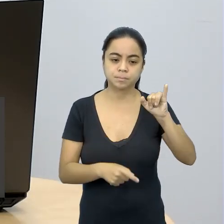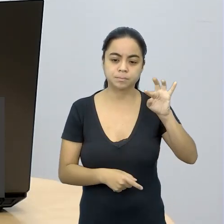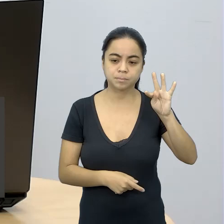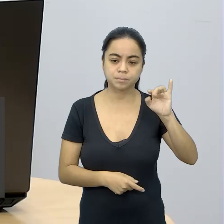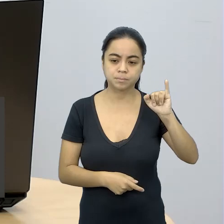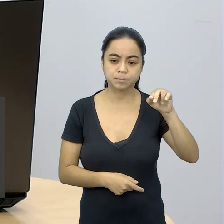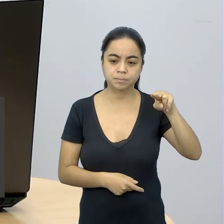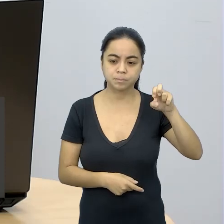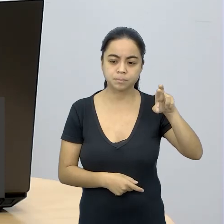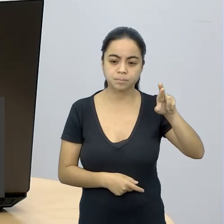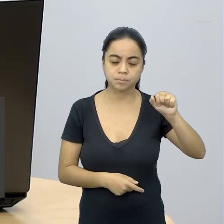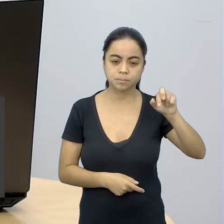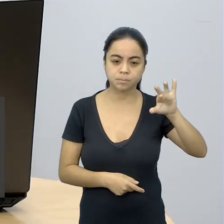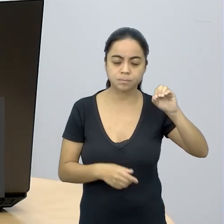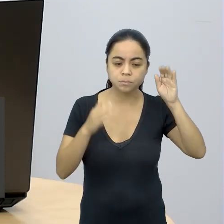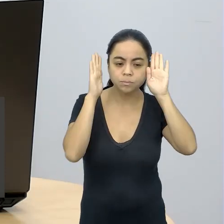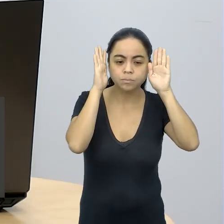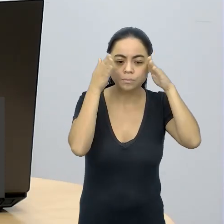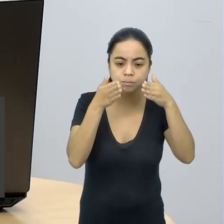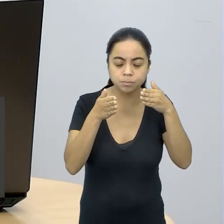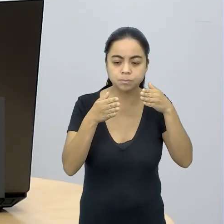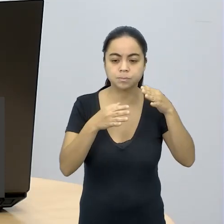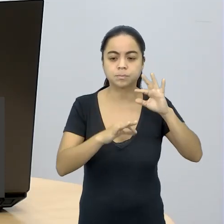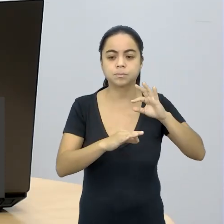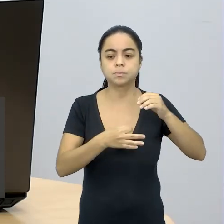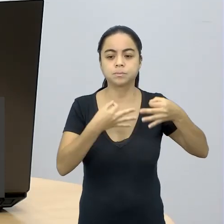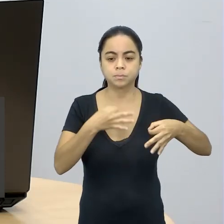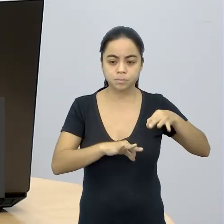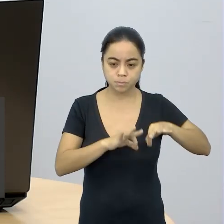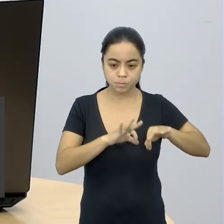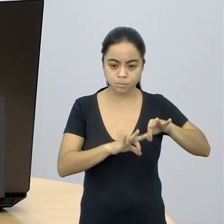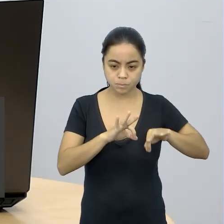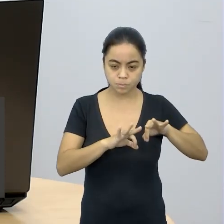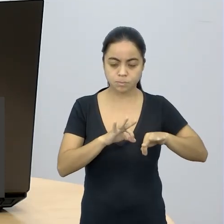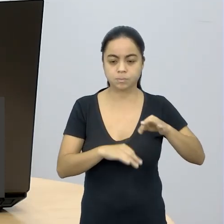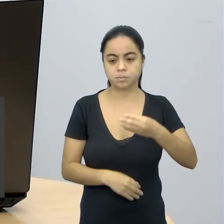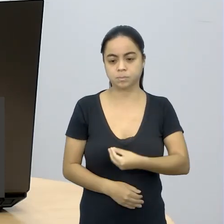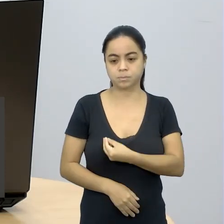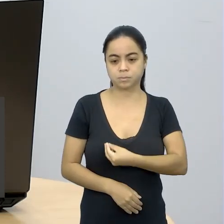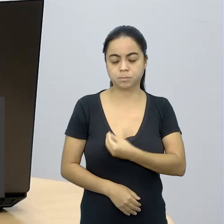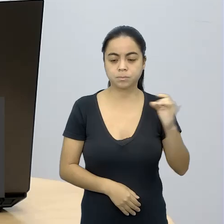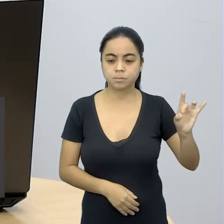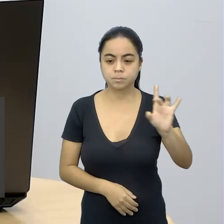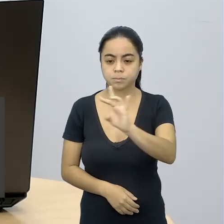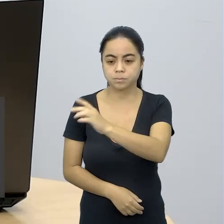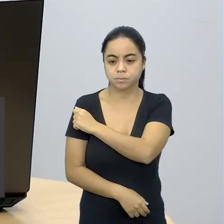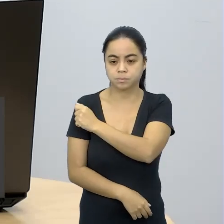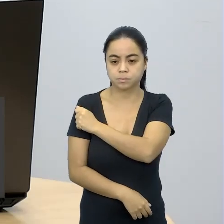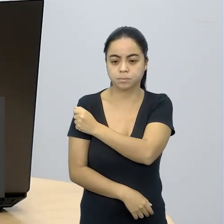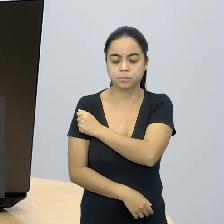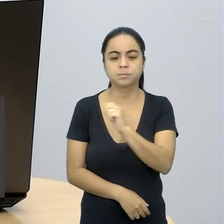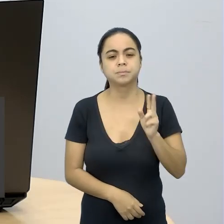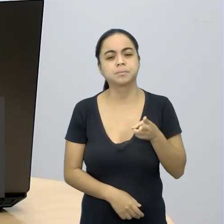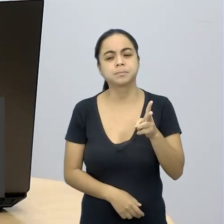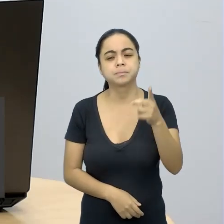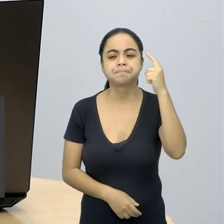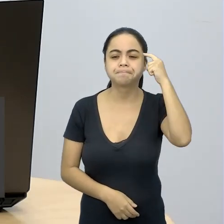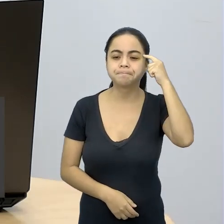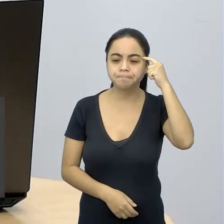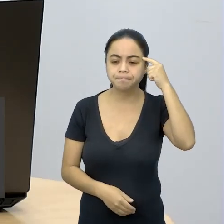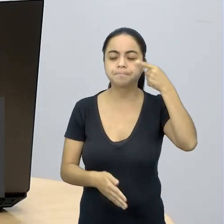construído muito focado no projeto de vida dos estudantes. Então, é isso que a gente precisa estar sempre resgatando,